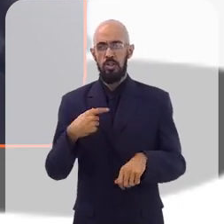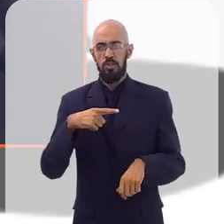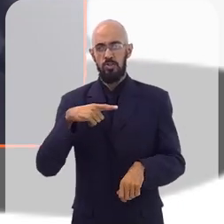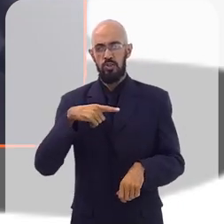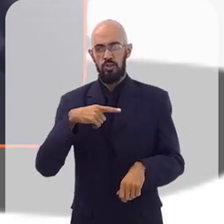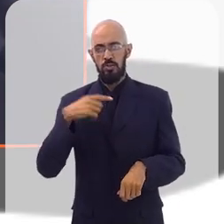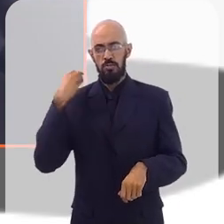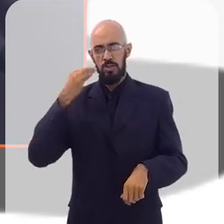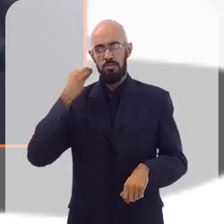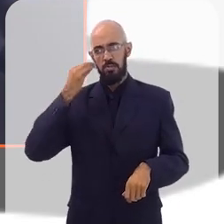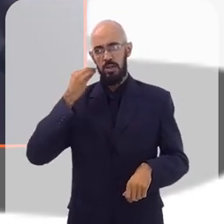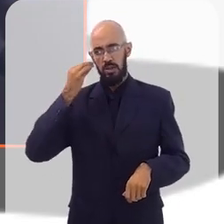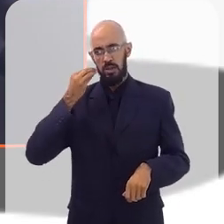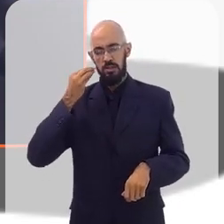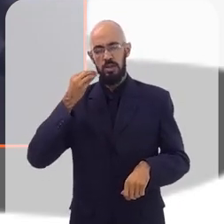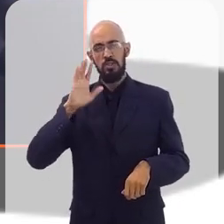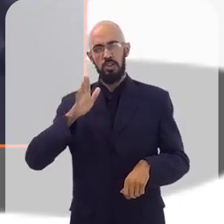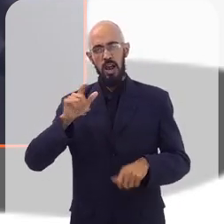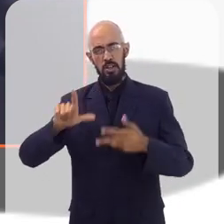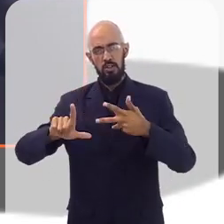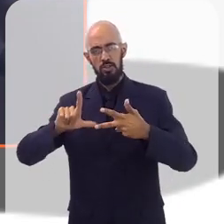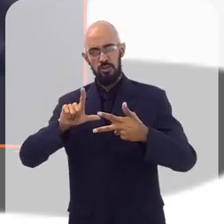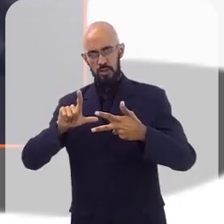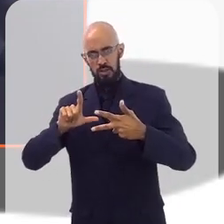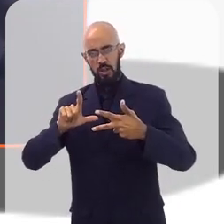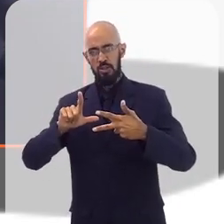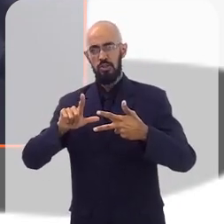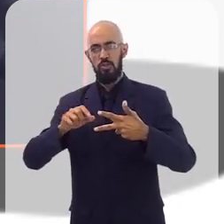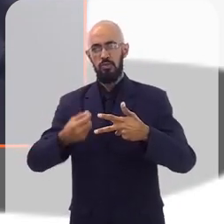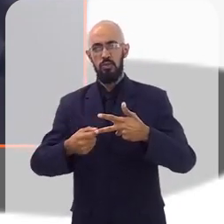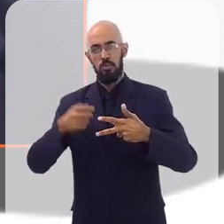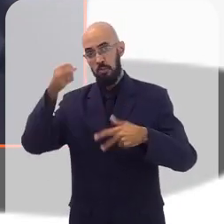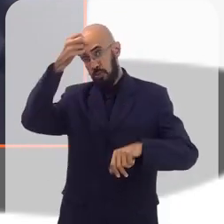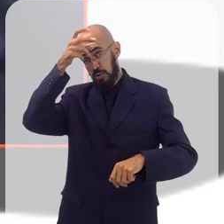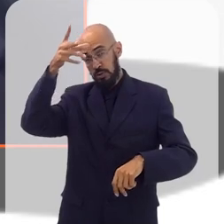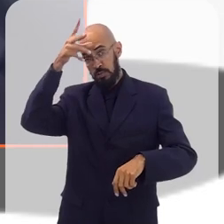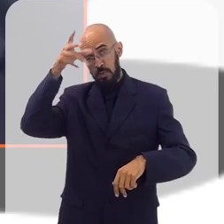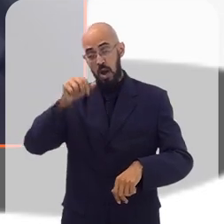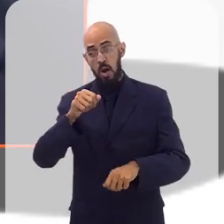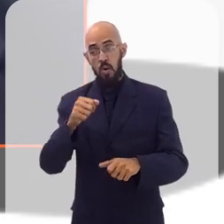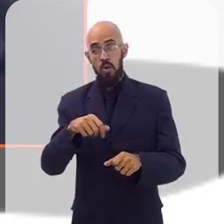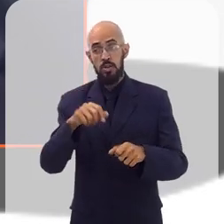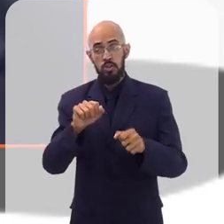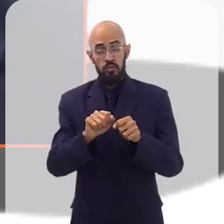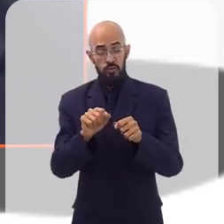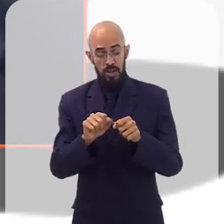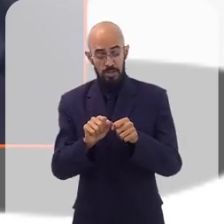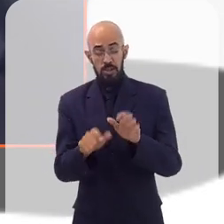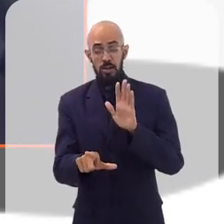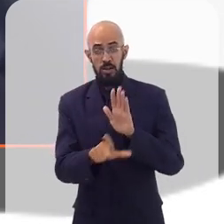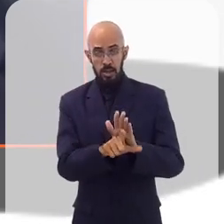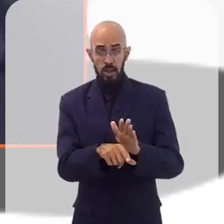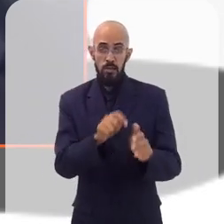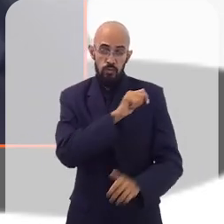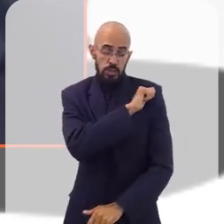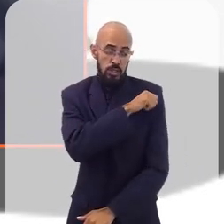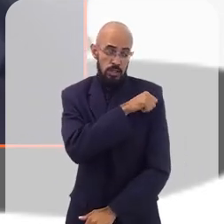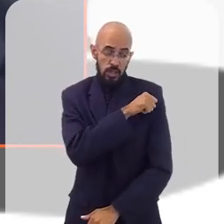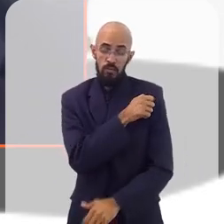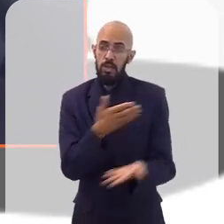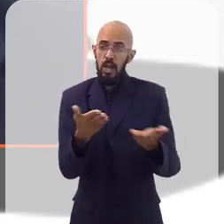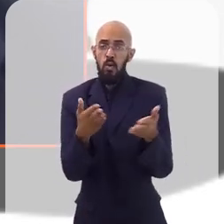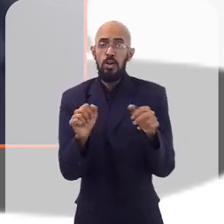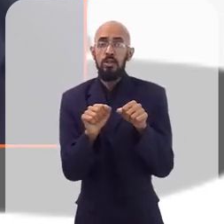quando eu cheguei aqui na alerj você já tinha uma experiência desde ativo no colo a gente confeccionava dei o